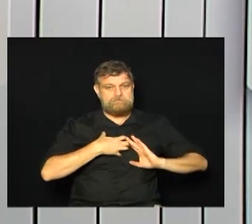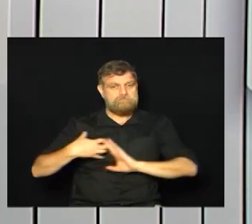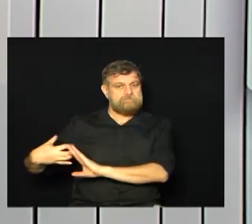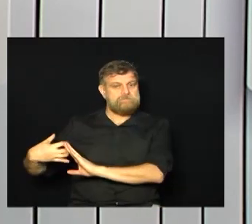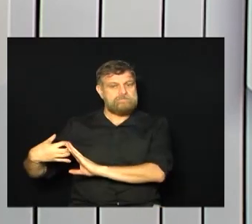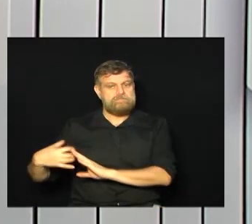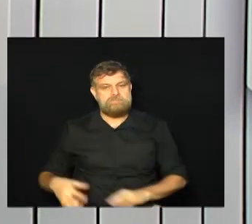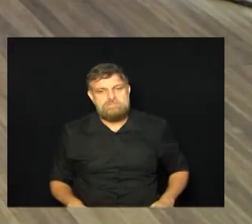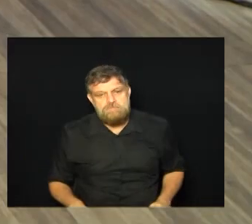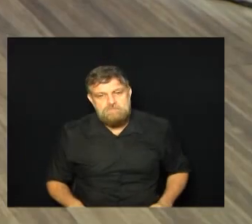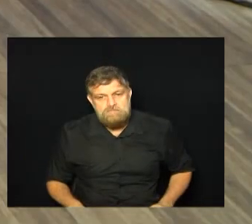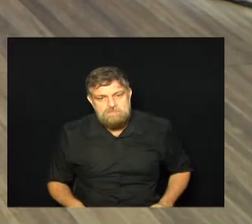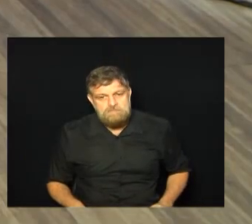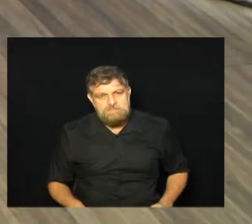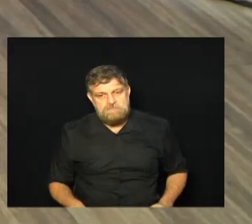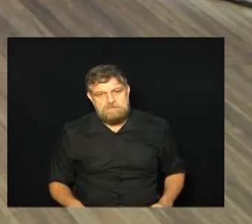controlar?